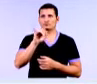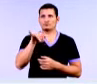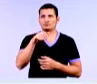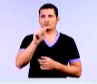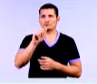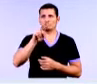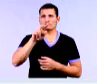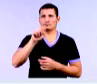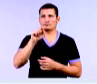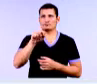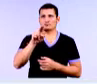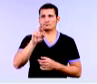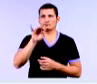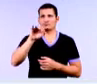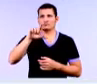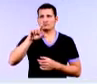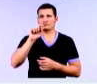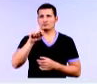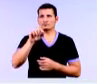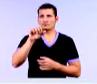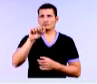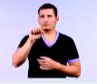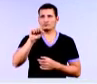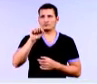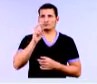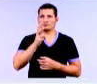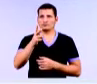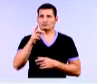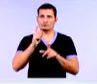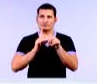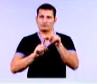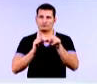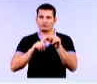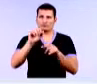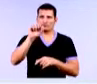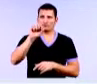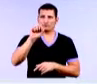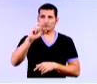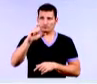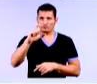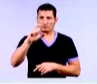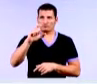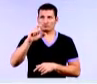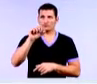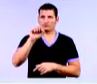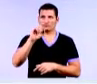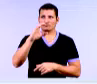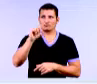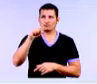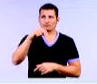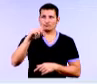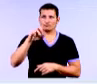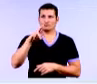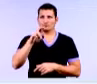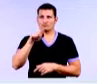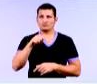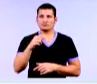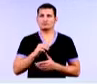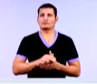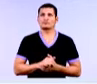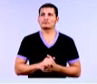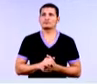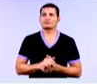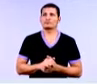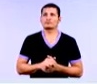java.util.scanner, sempre scanner com a primeira letra maiúscula. É o primeiro procedimento que nós vamos fazer. Aqui dentro